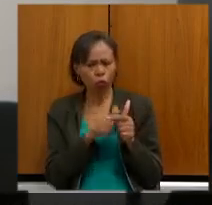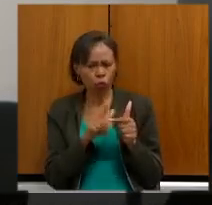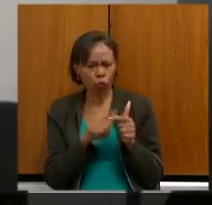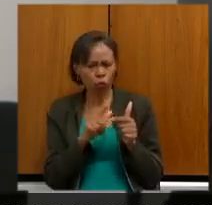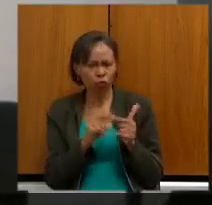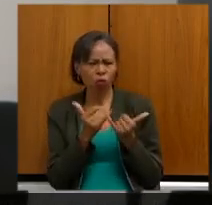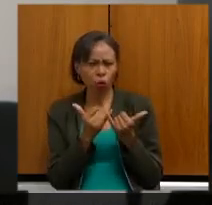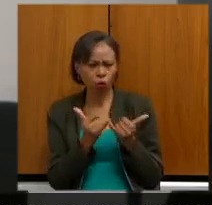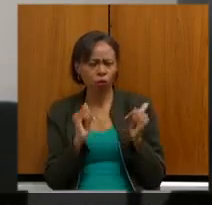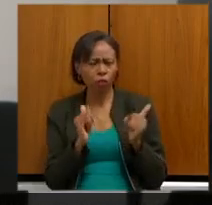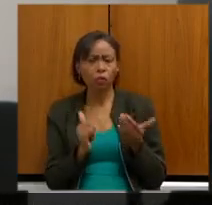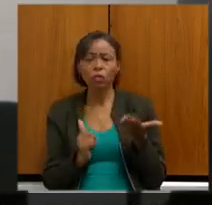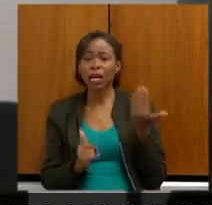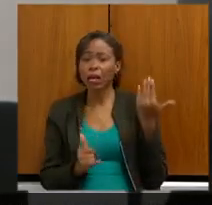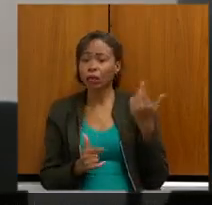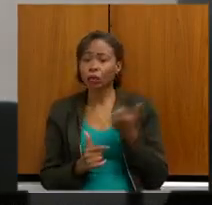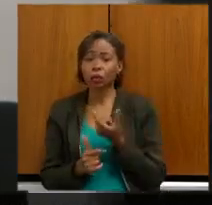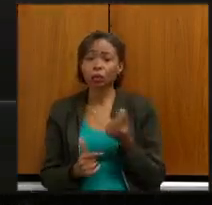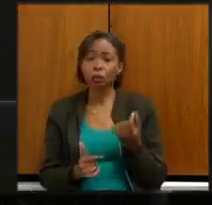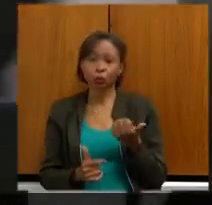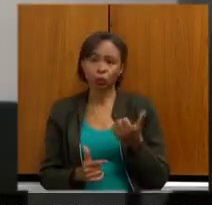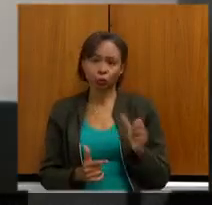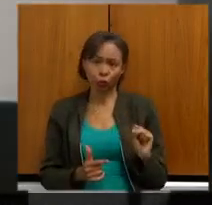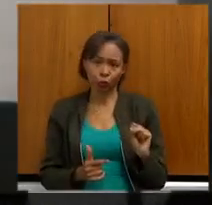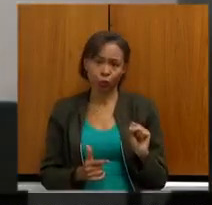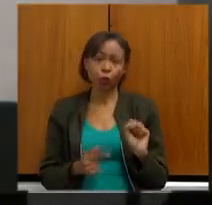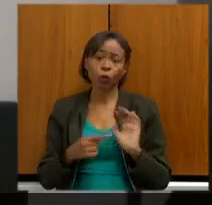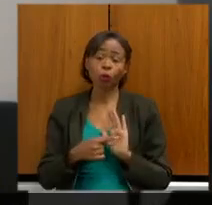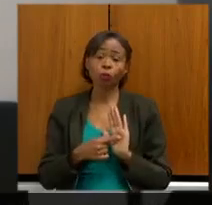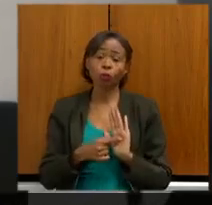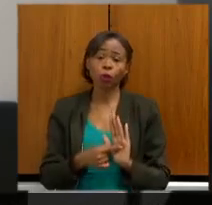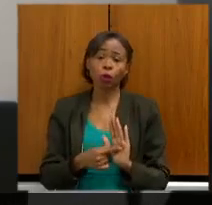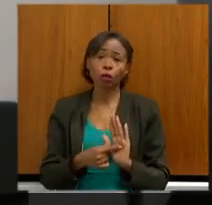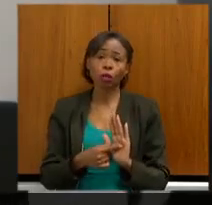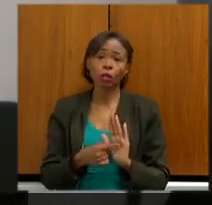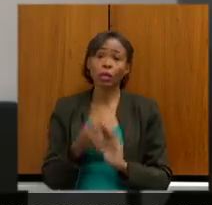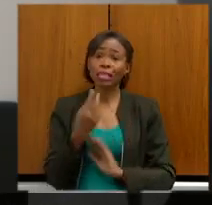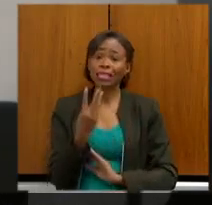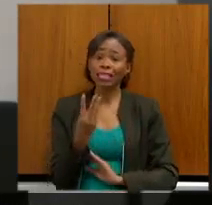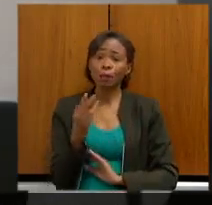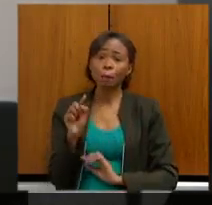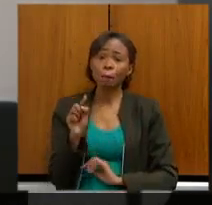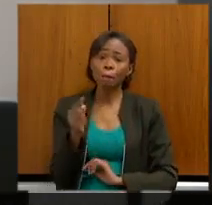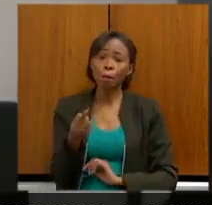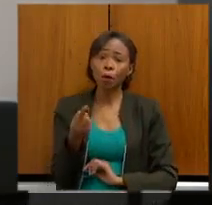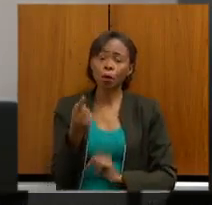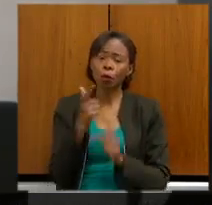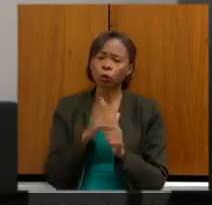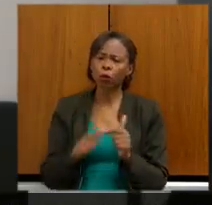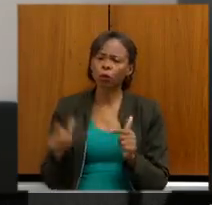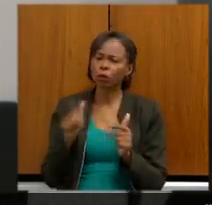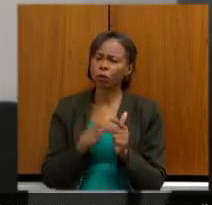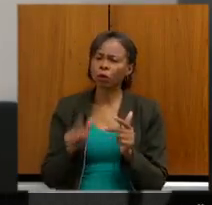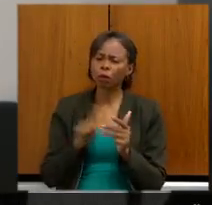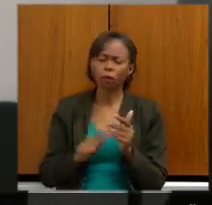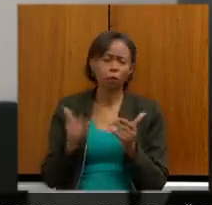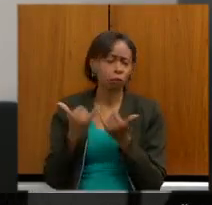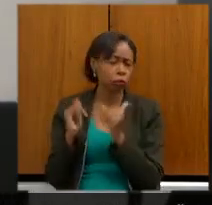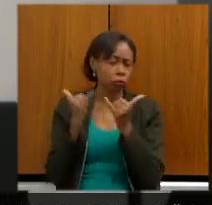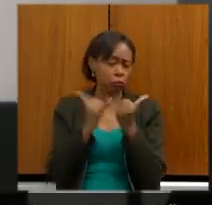2018 né free que tem aqui o coisa quase 3 mil conflitos que são espalhados